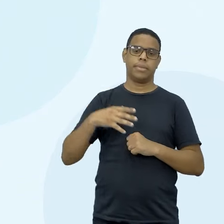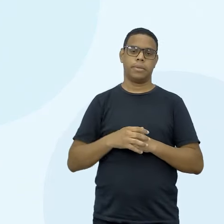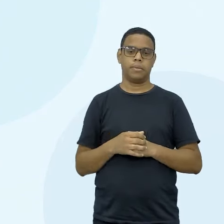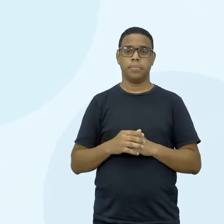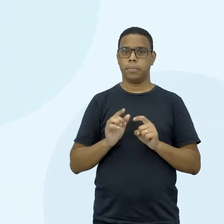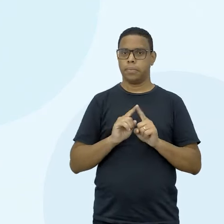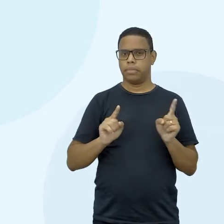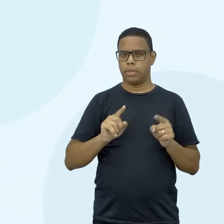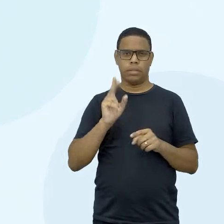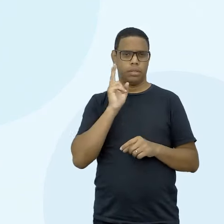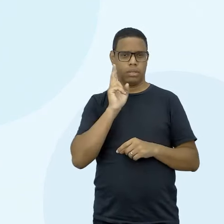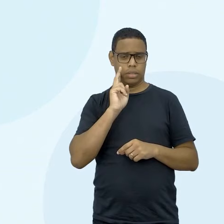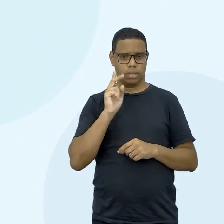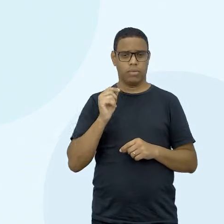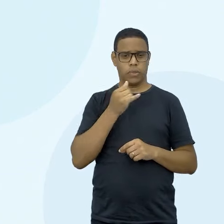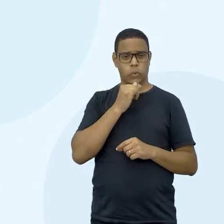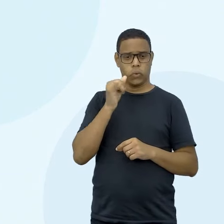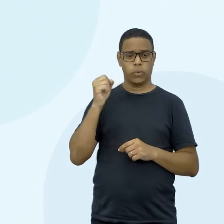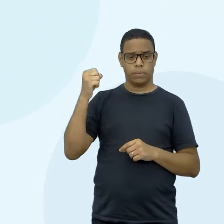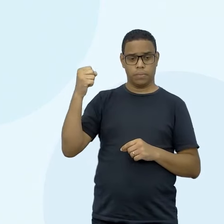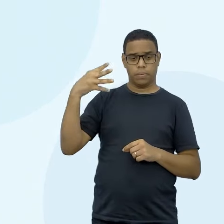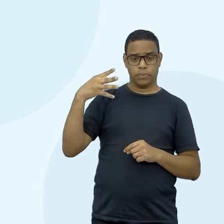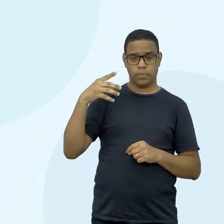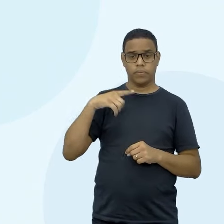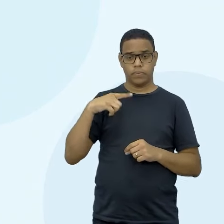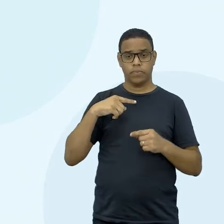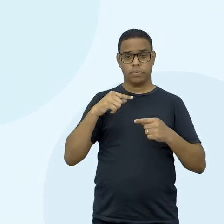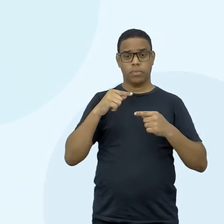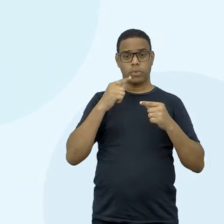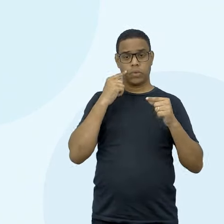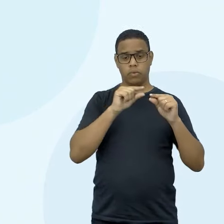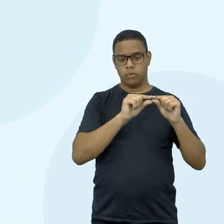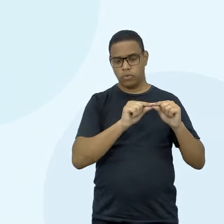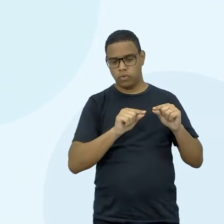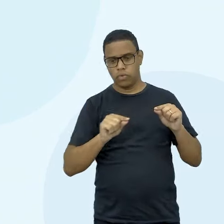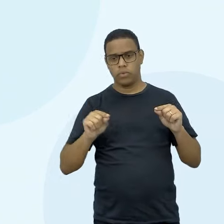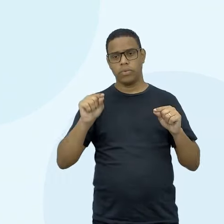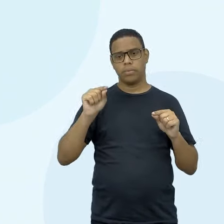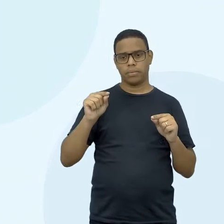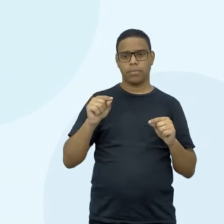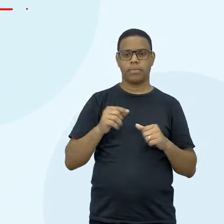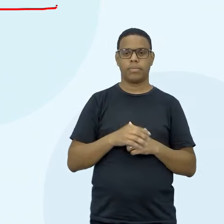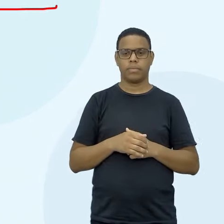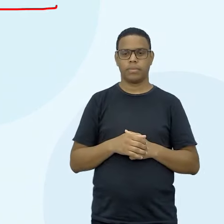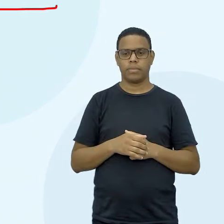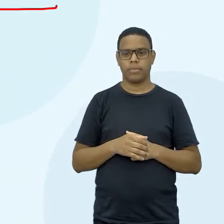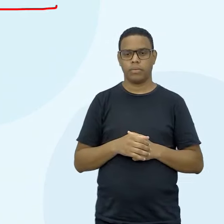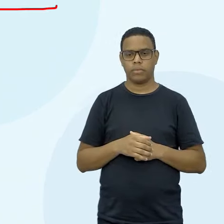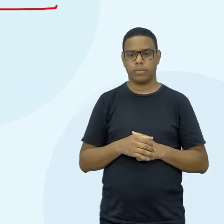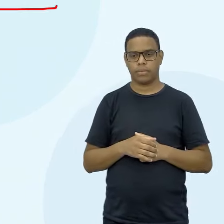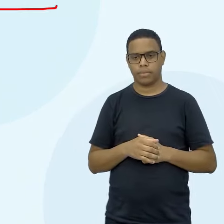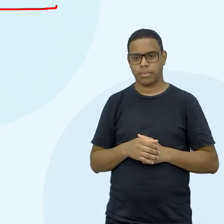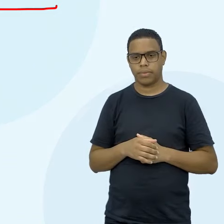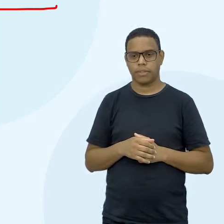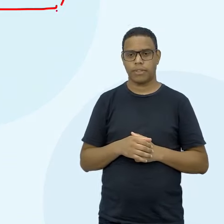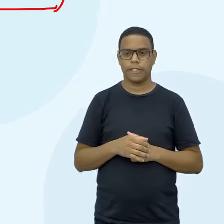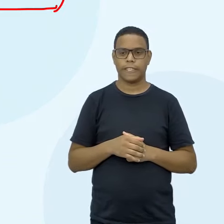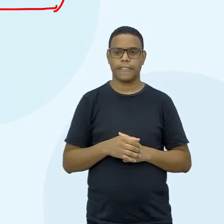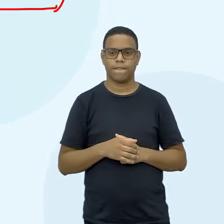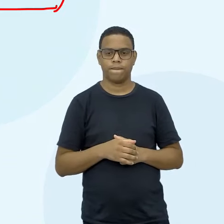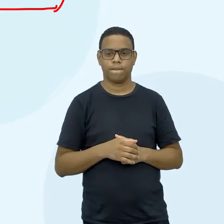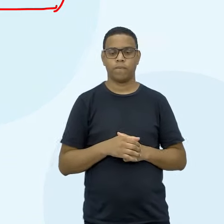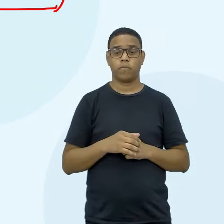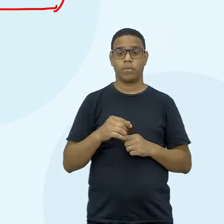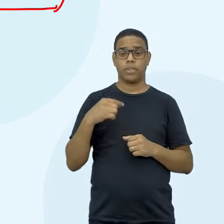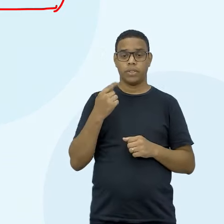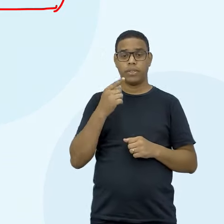detalhe, você lembra? A energia elétrica, uma vez que ela percorre um condutor, né? Vamos fazer aqui um condutorzinho para você lembrar aí o que